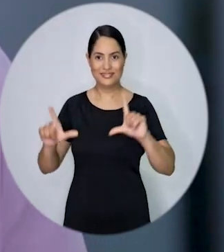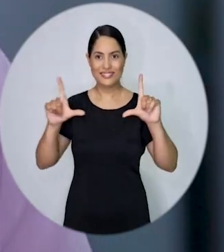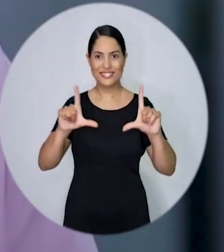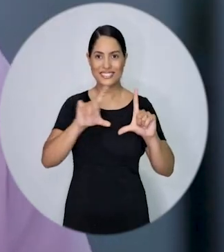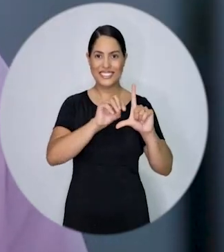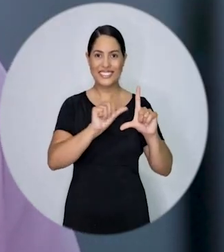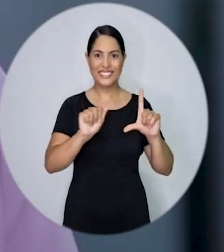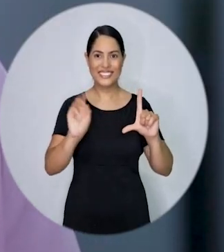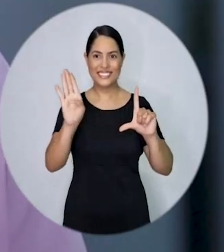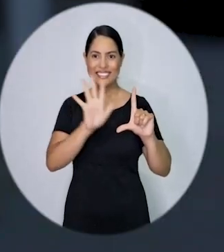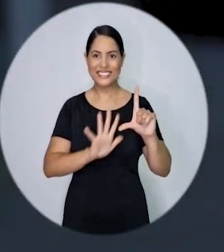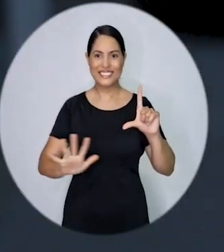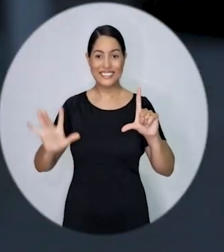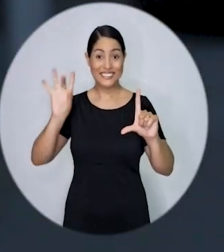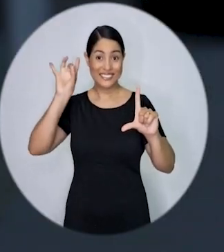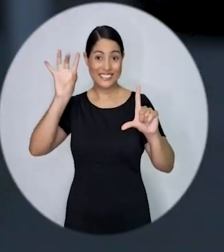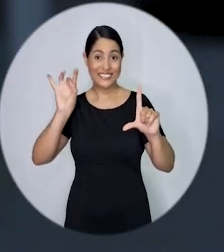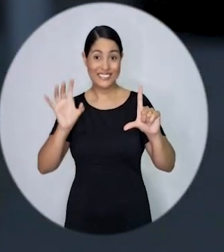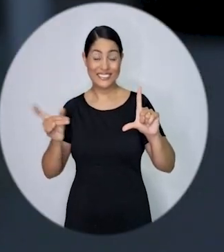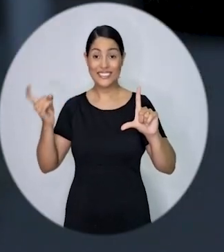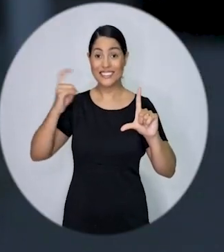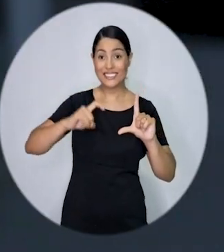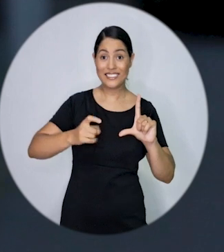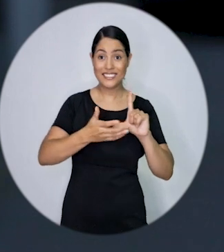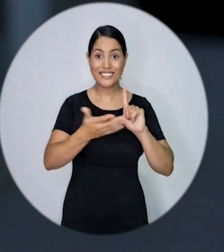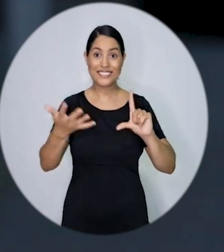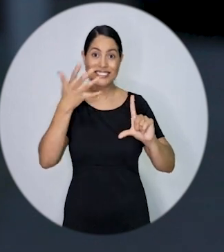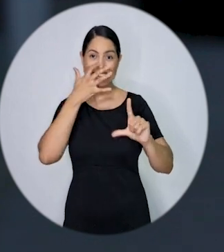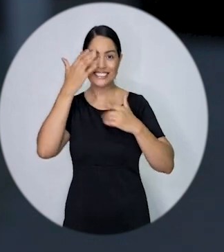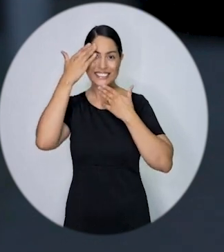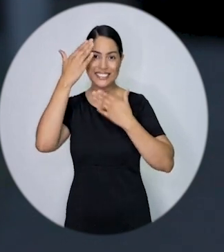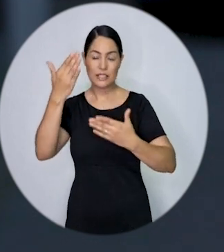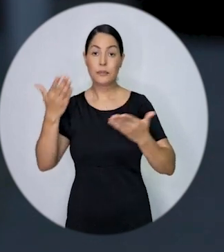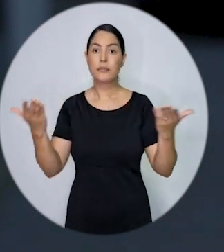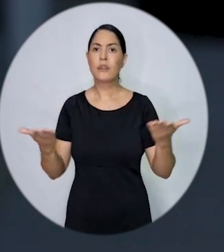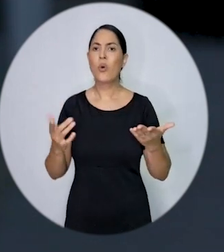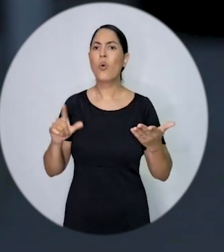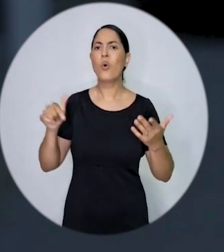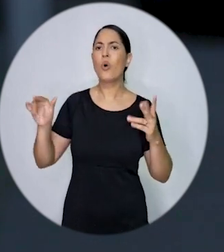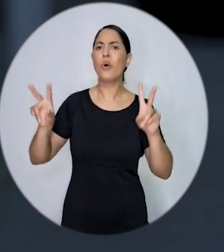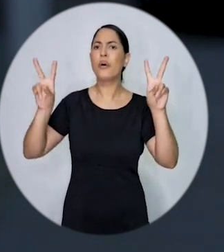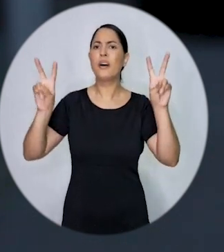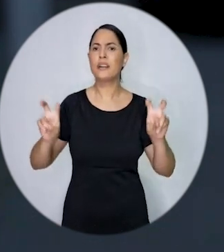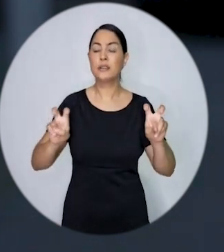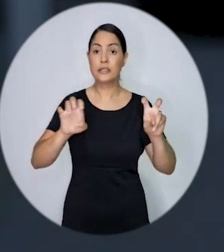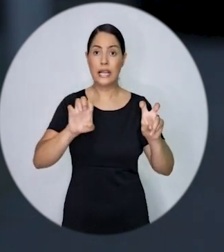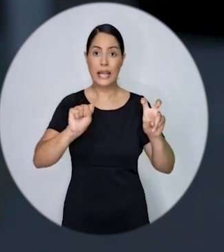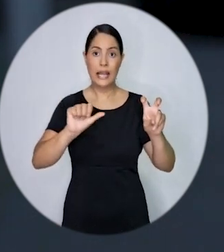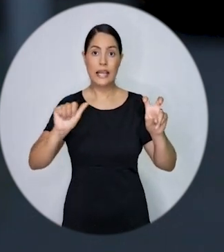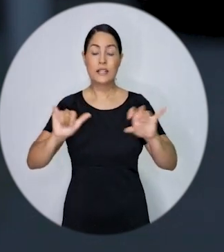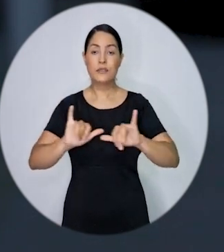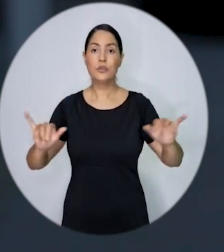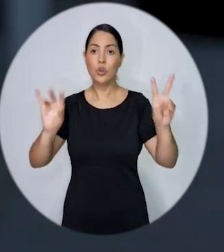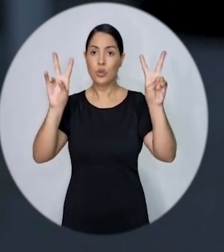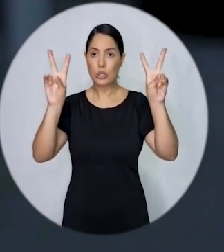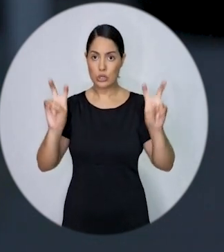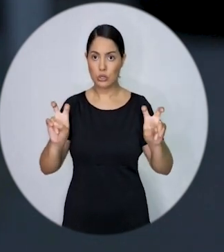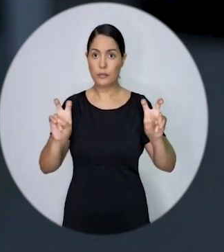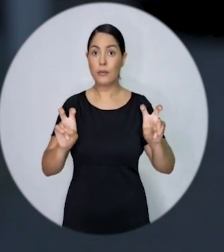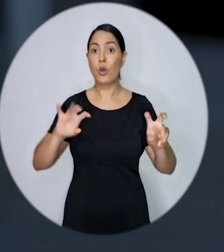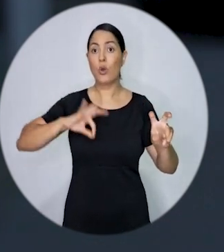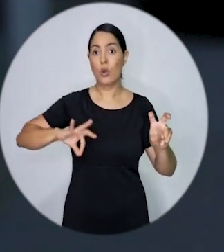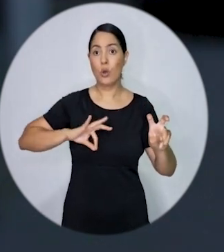Voltamos, obrigada pela sua companhia. Outro debate da Escola Superior de Advocacia Nacional tratou dos honorários sucumbenciais.